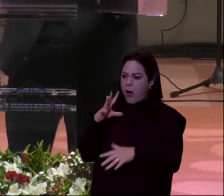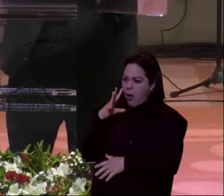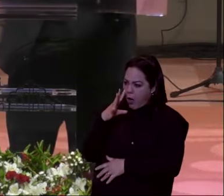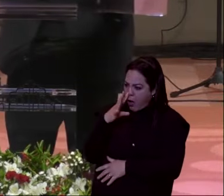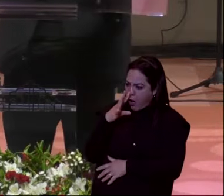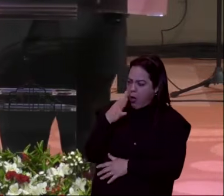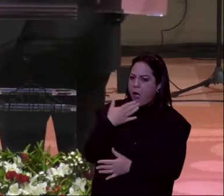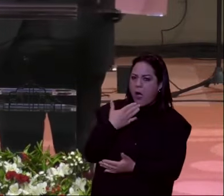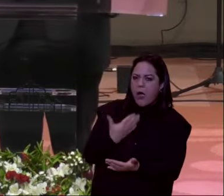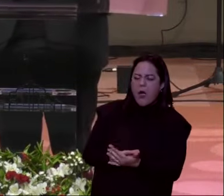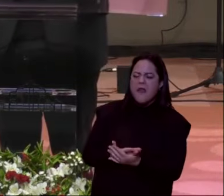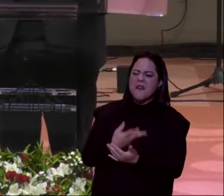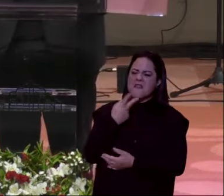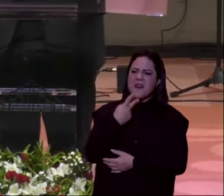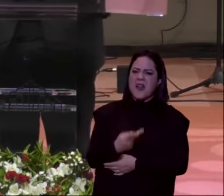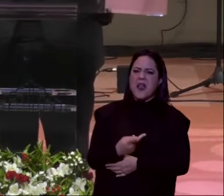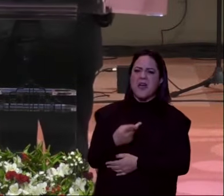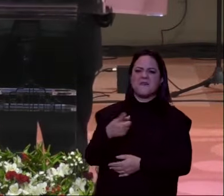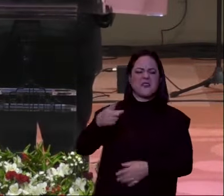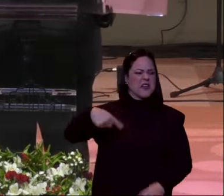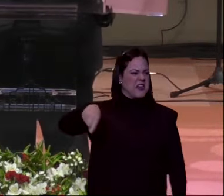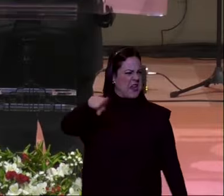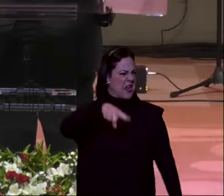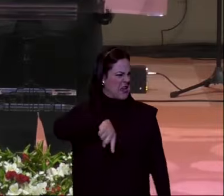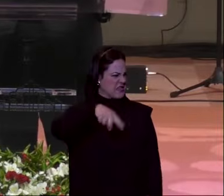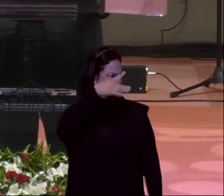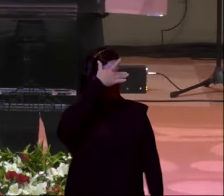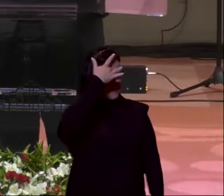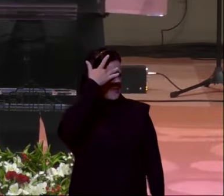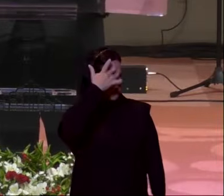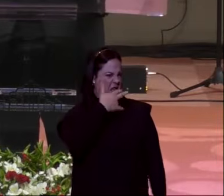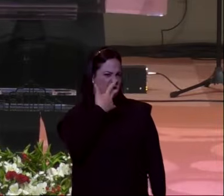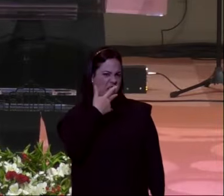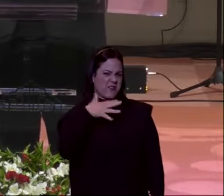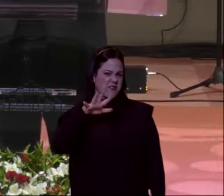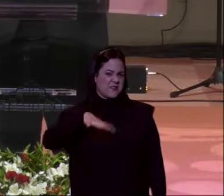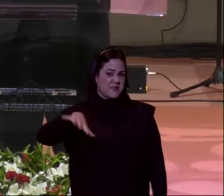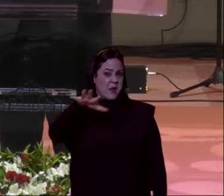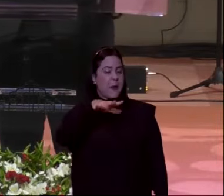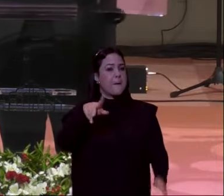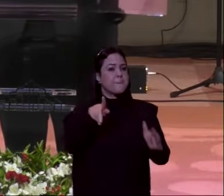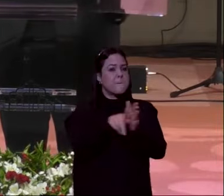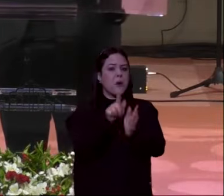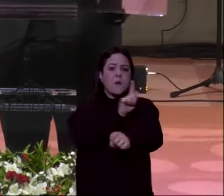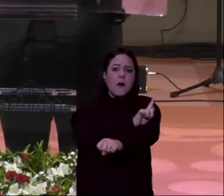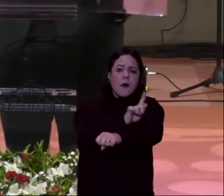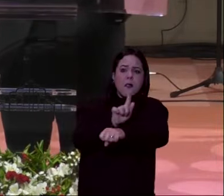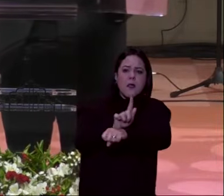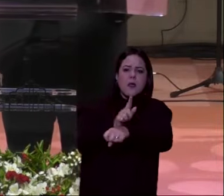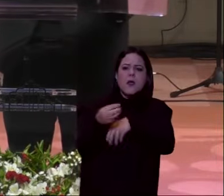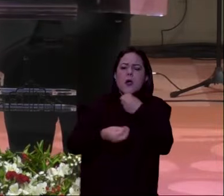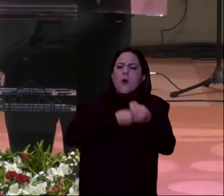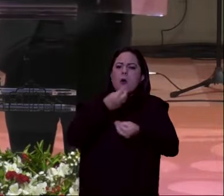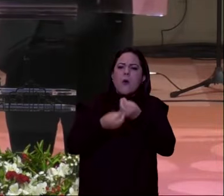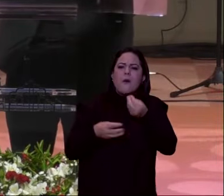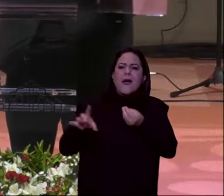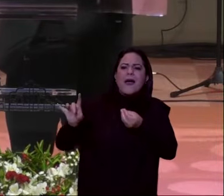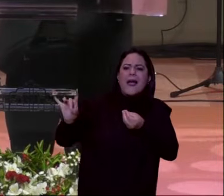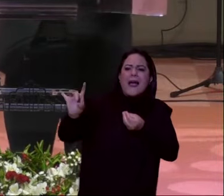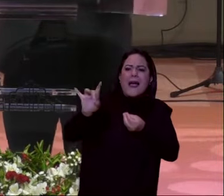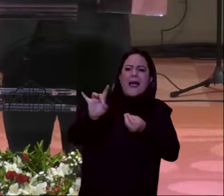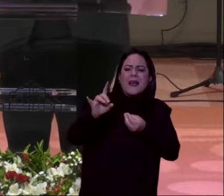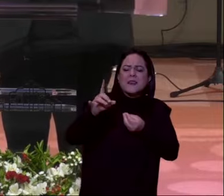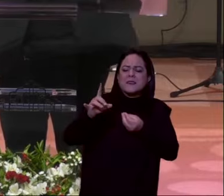espantada e comentava: estas pessoas que estão falando assim são da Galileia. Como é que cada um